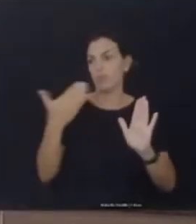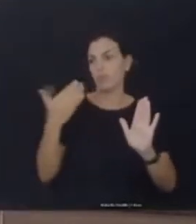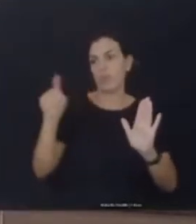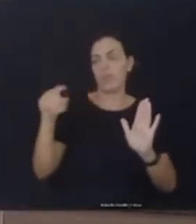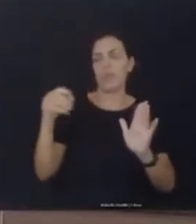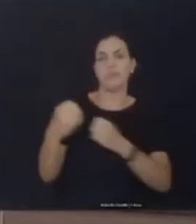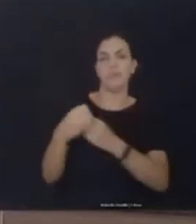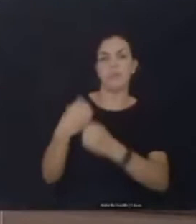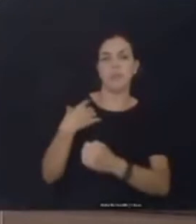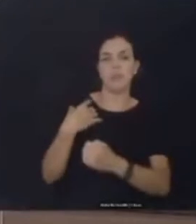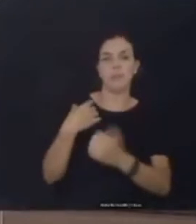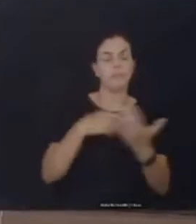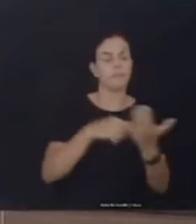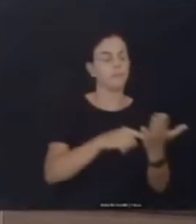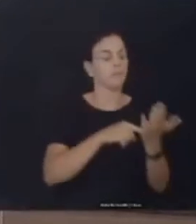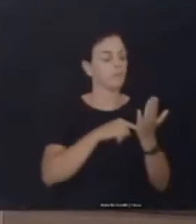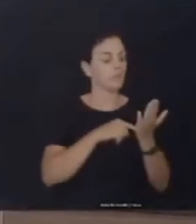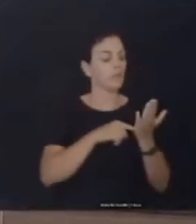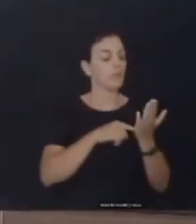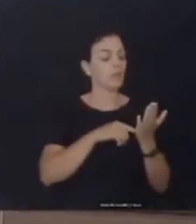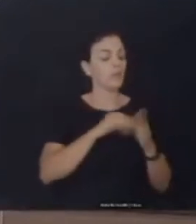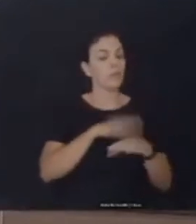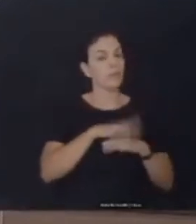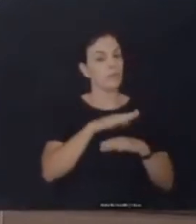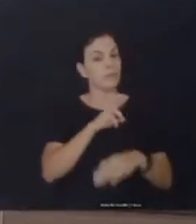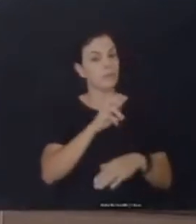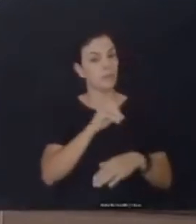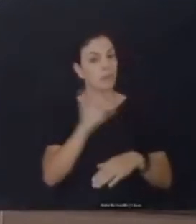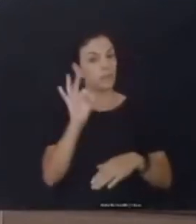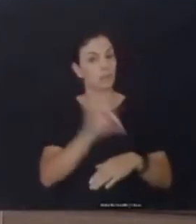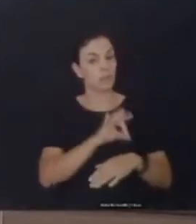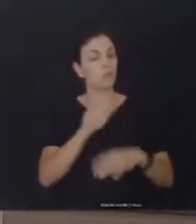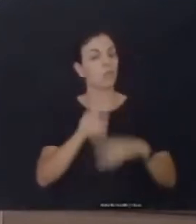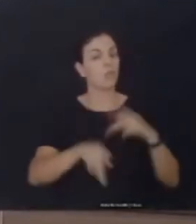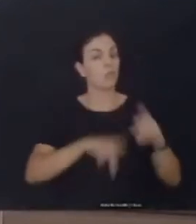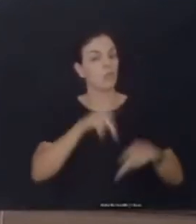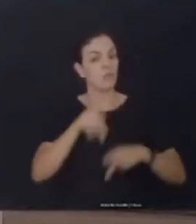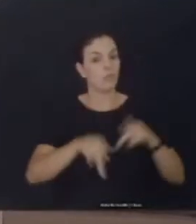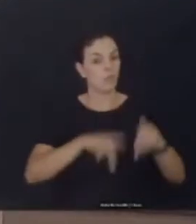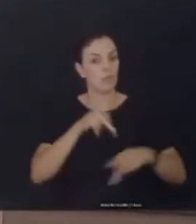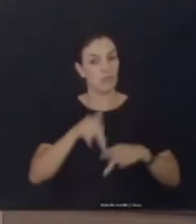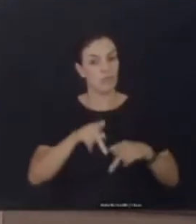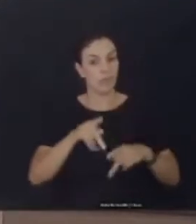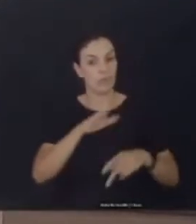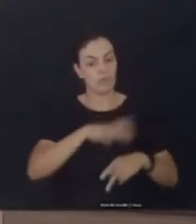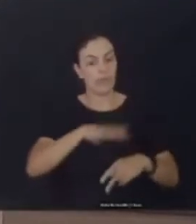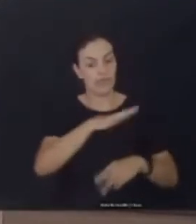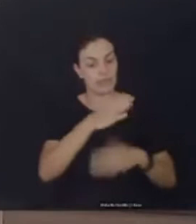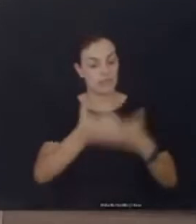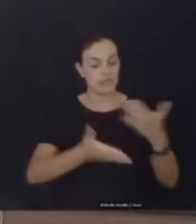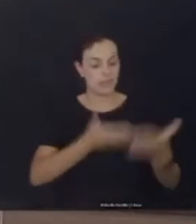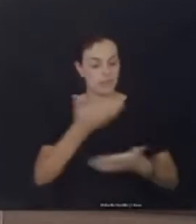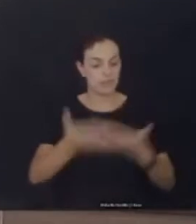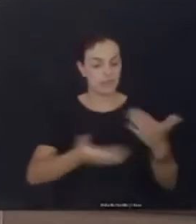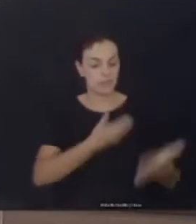Mais de 50% da população, no que toca ao serviço público municipal, mais